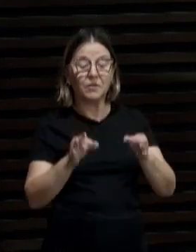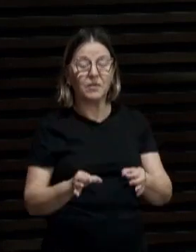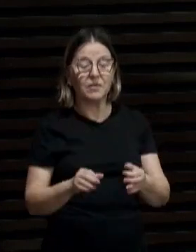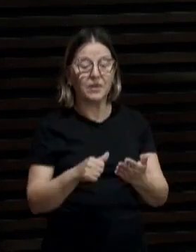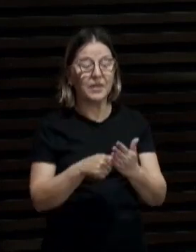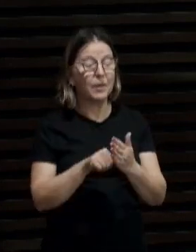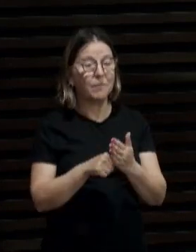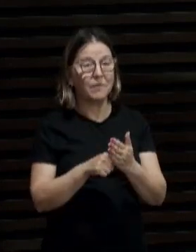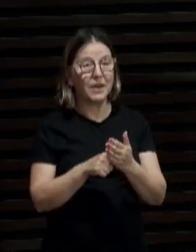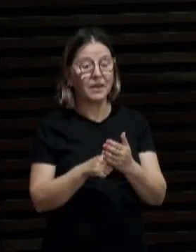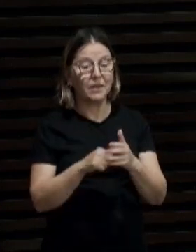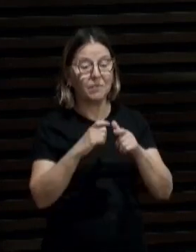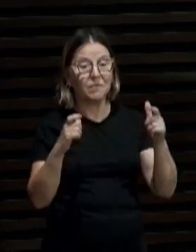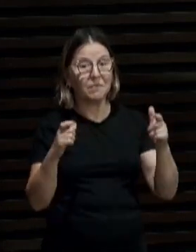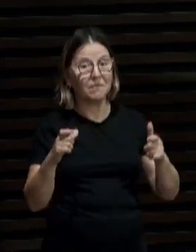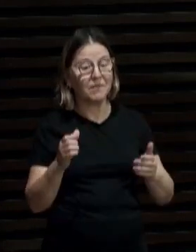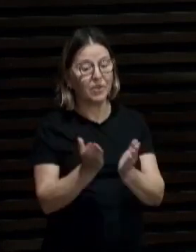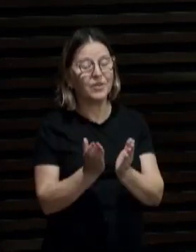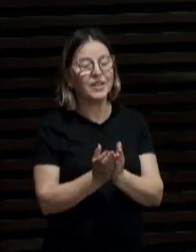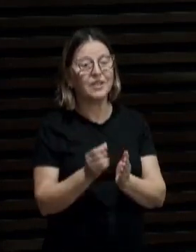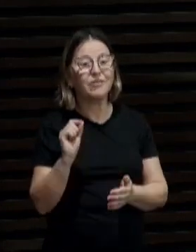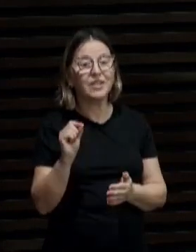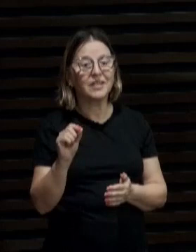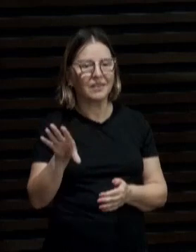do crente, o amor.